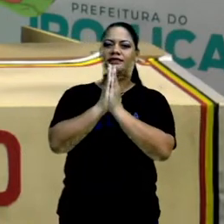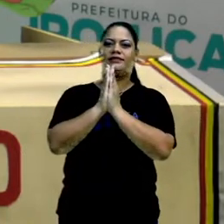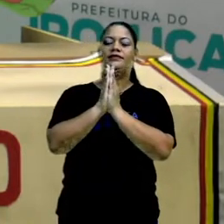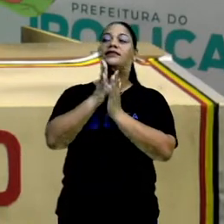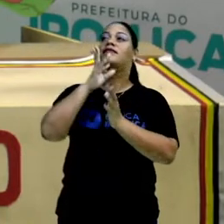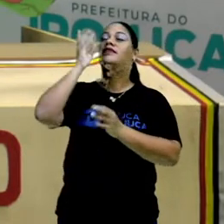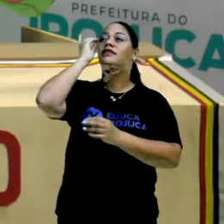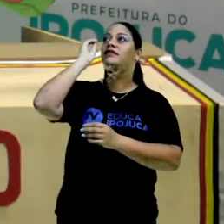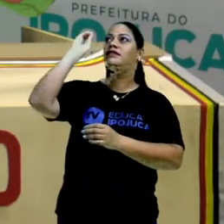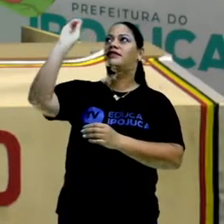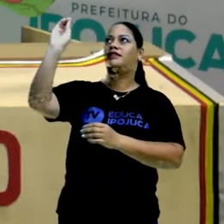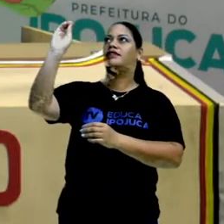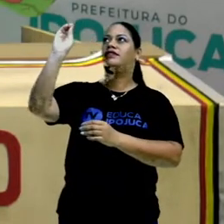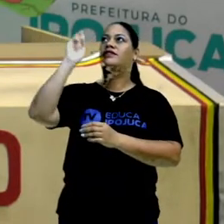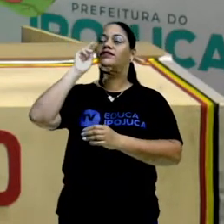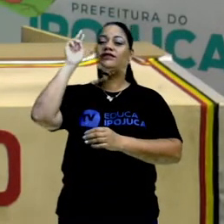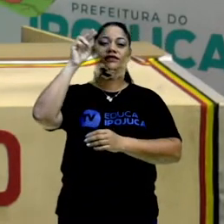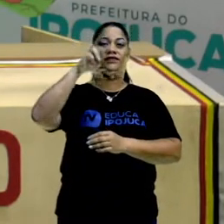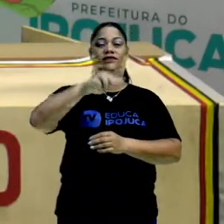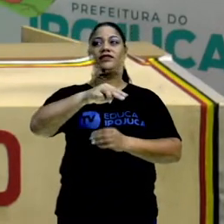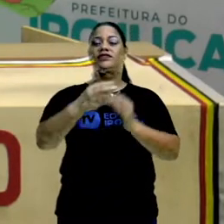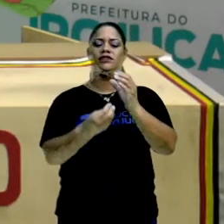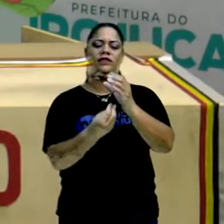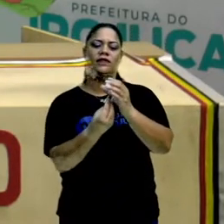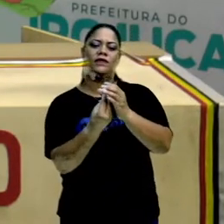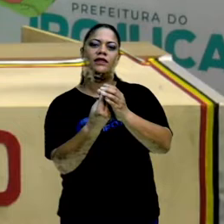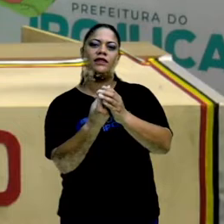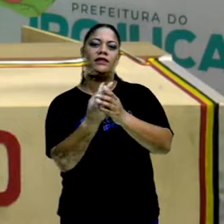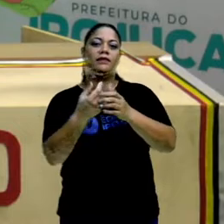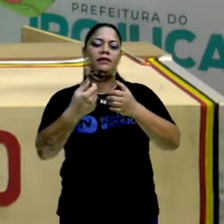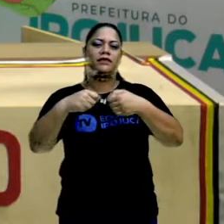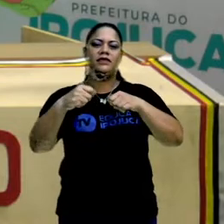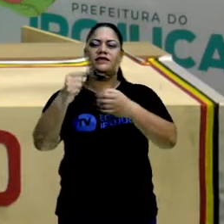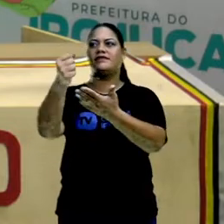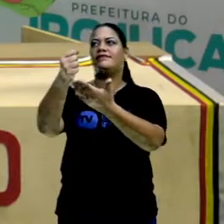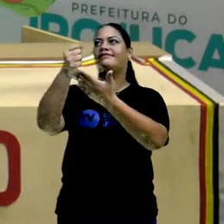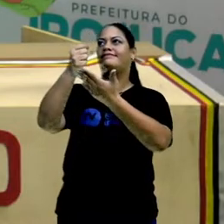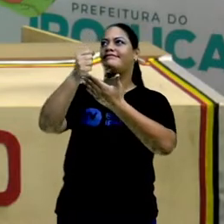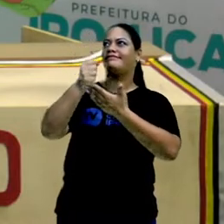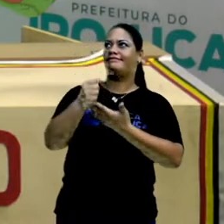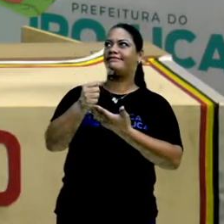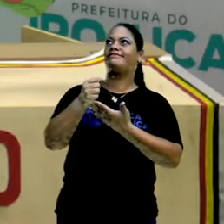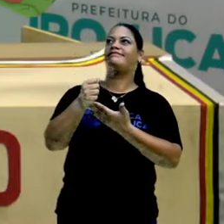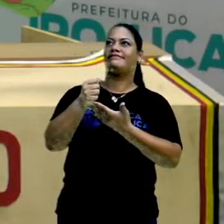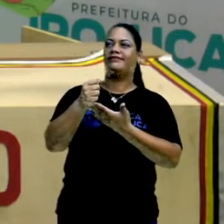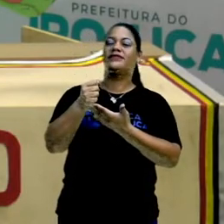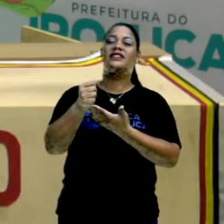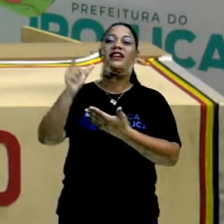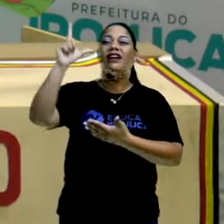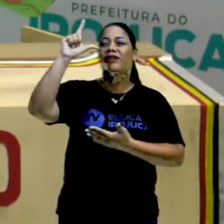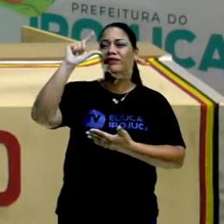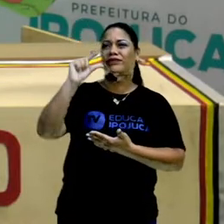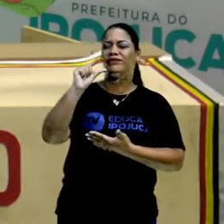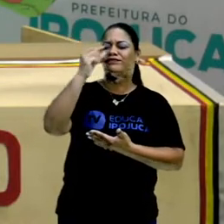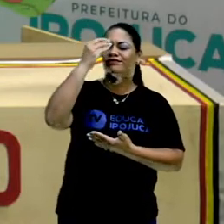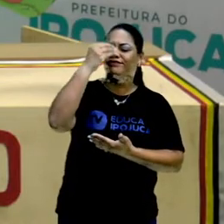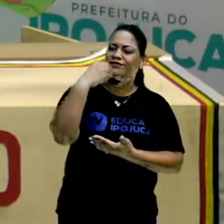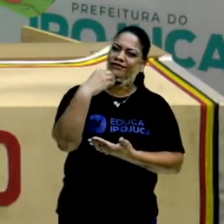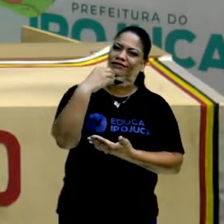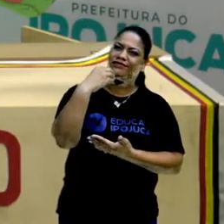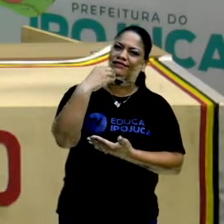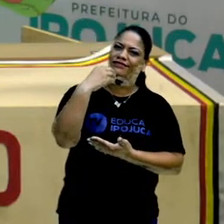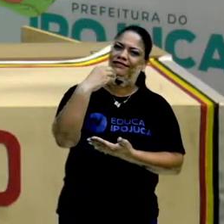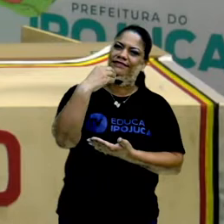do Céu, olha a plantinha, está precisando da minha ajuda, mas eu sou tão pequenininha,